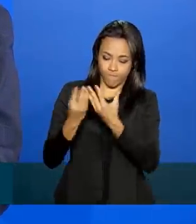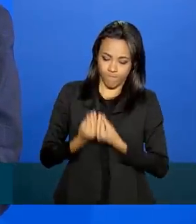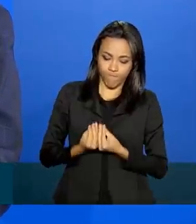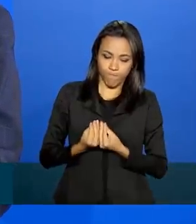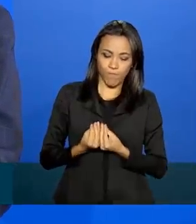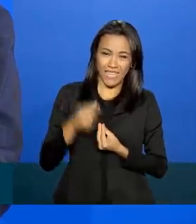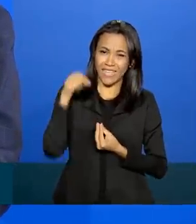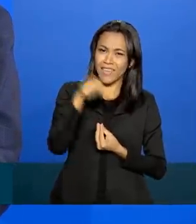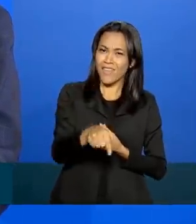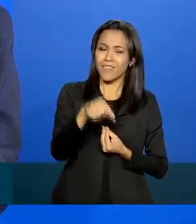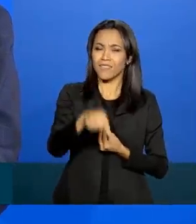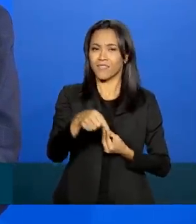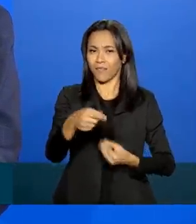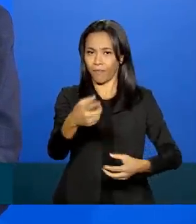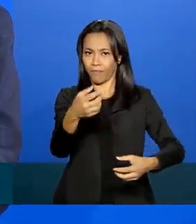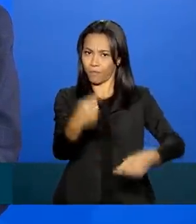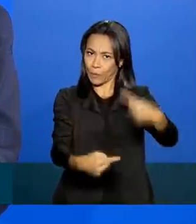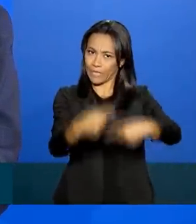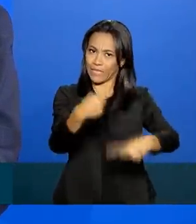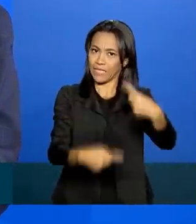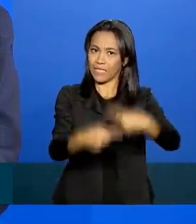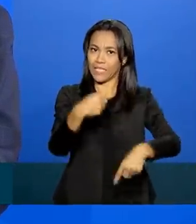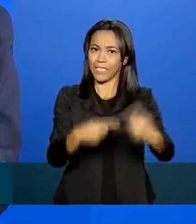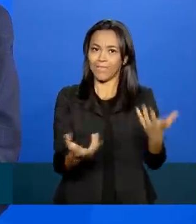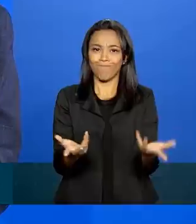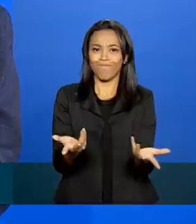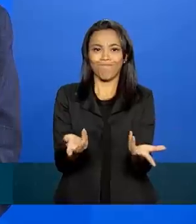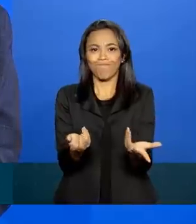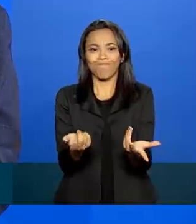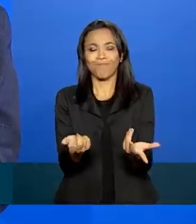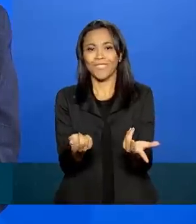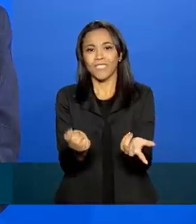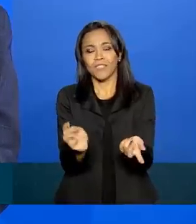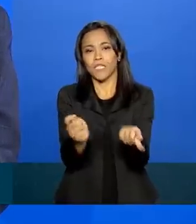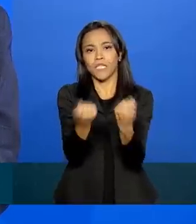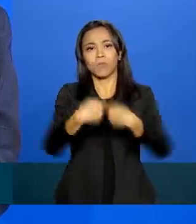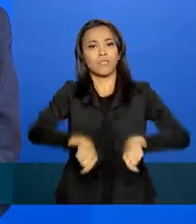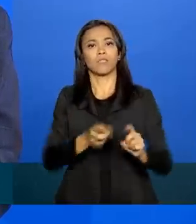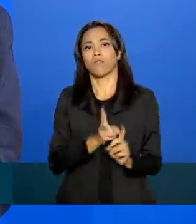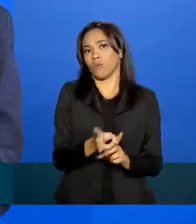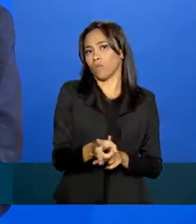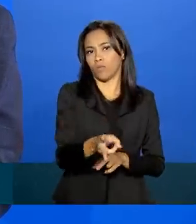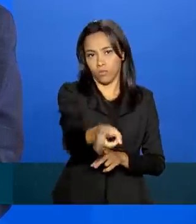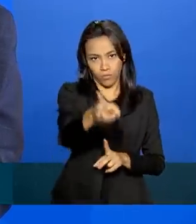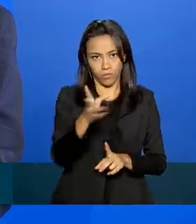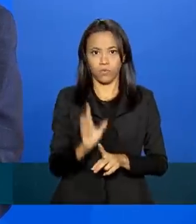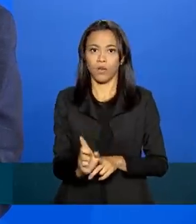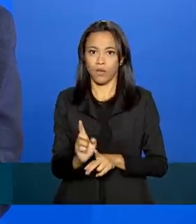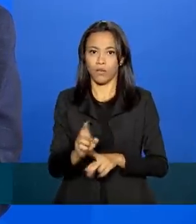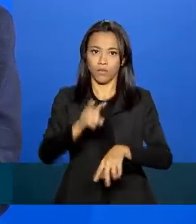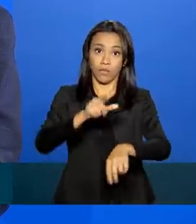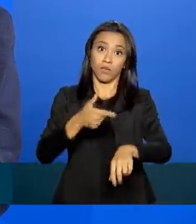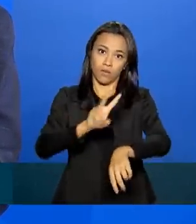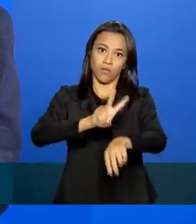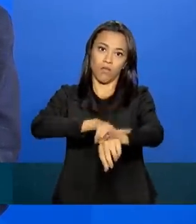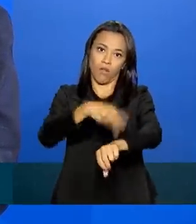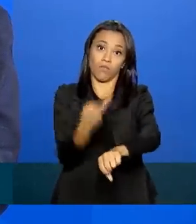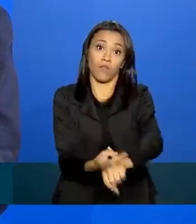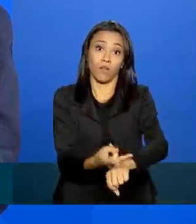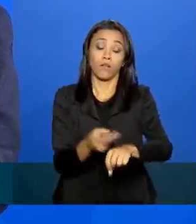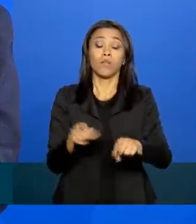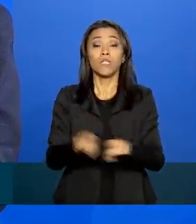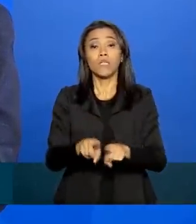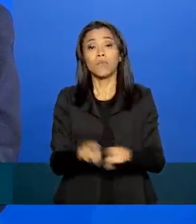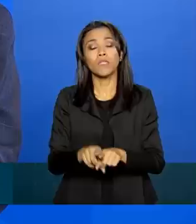não mais se justificava do ponto de vista do setor elétrico e das abordagens sobre o